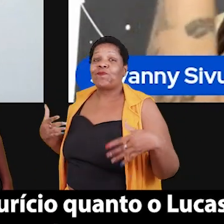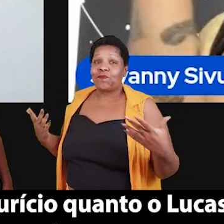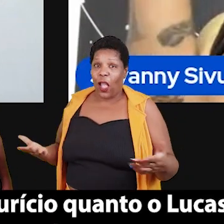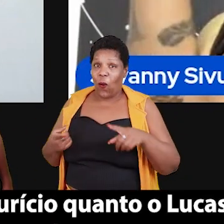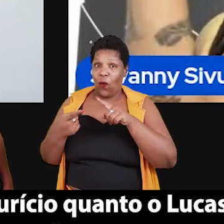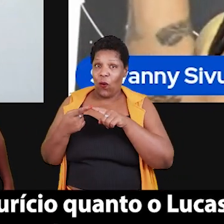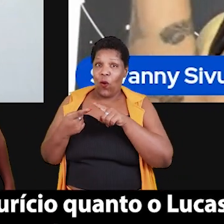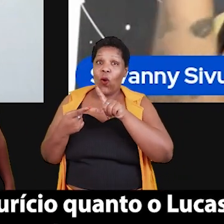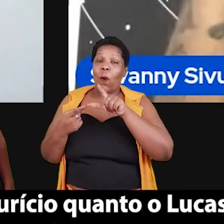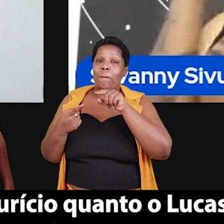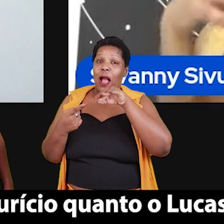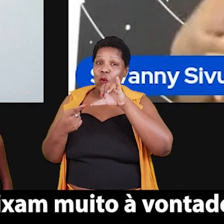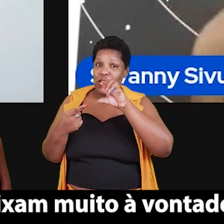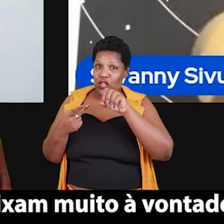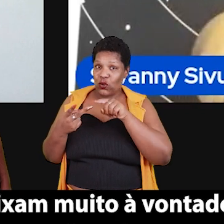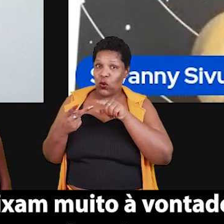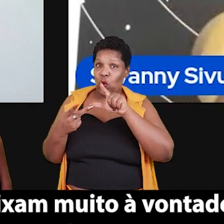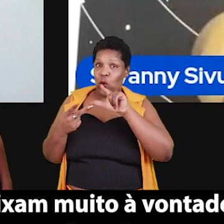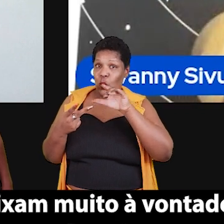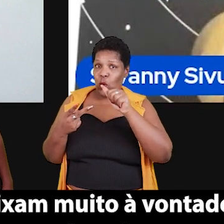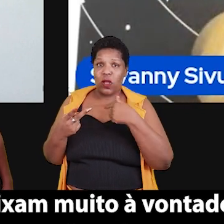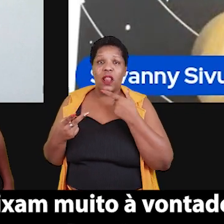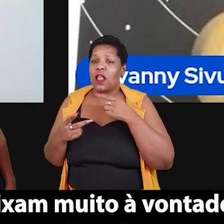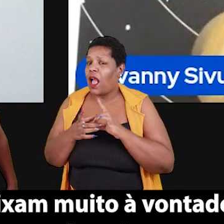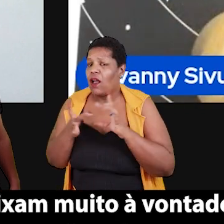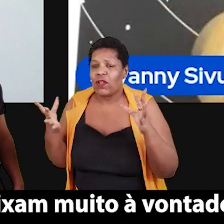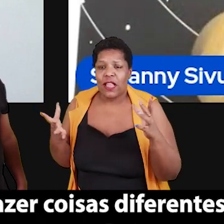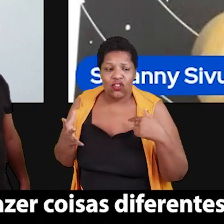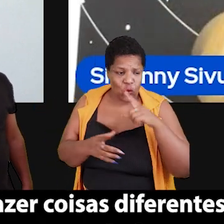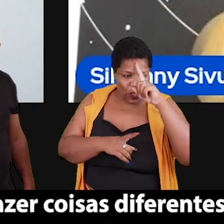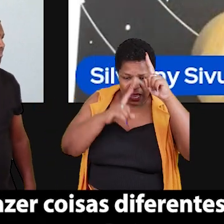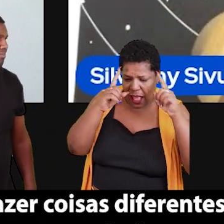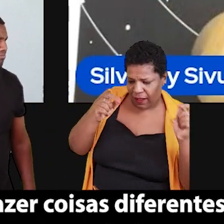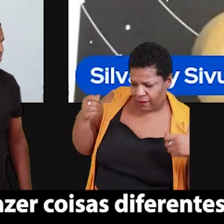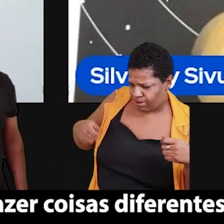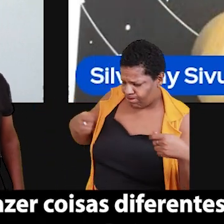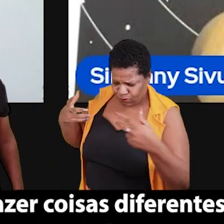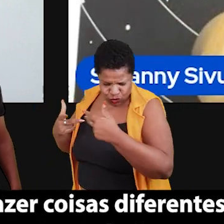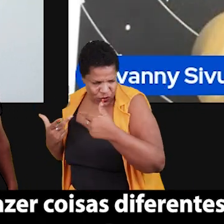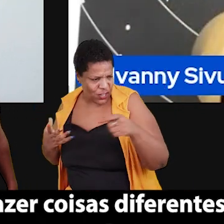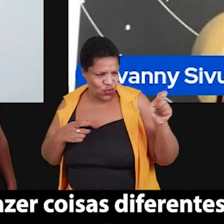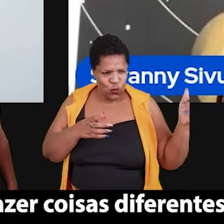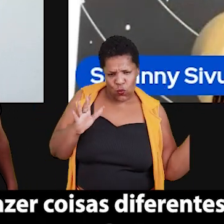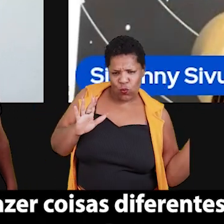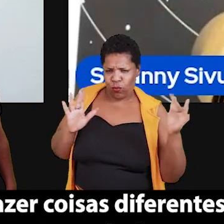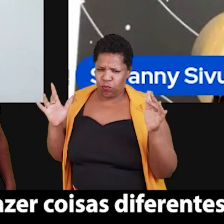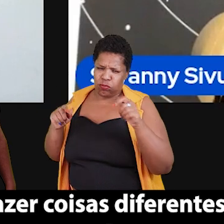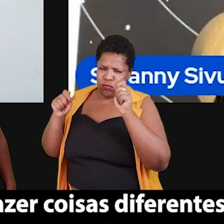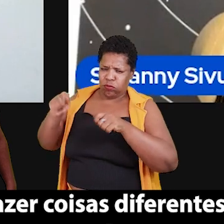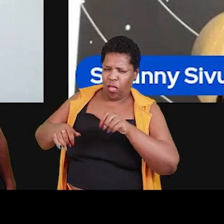Maurício quanto o Lucas, os produtores, eles me deixam muito à vontade para eu poder criar, para eu trazer coisas diferentes para o